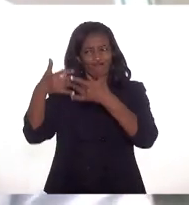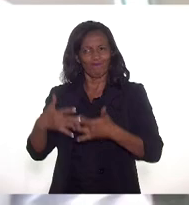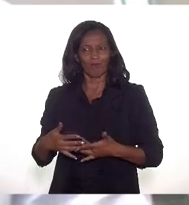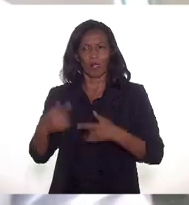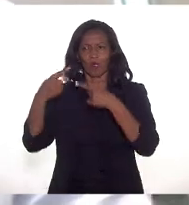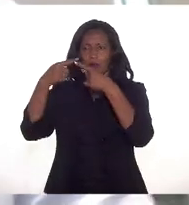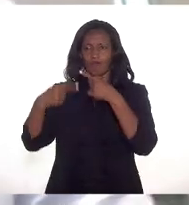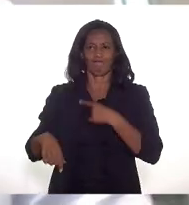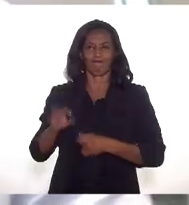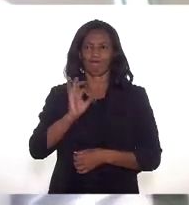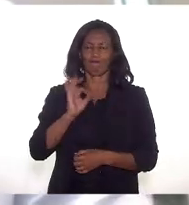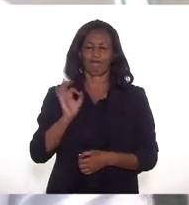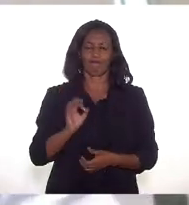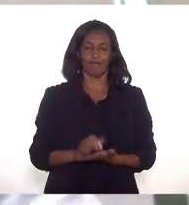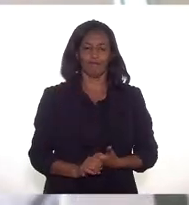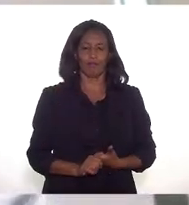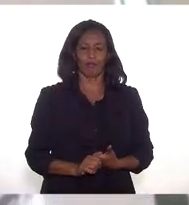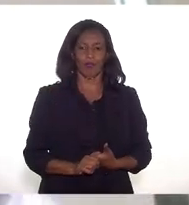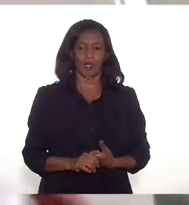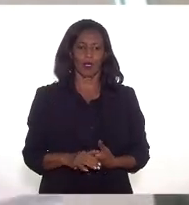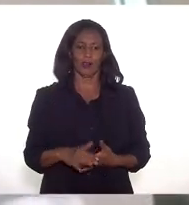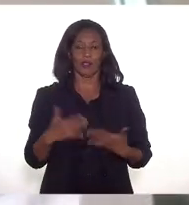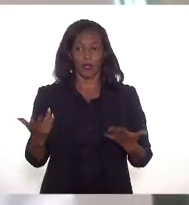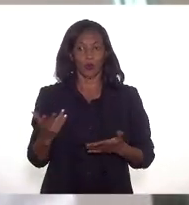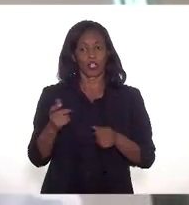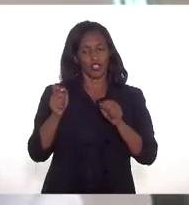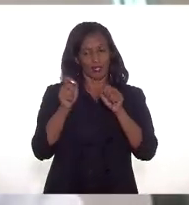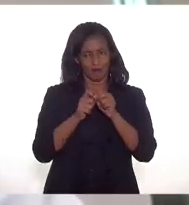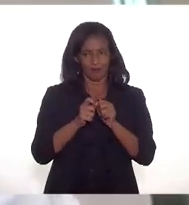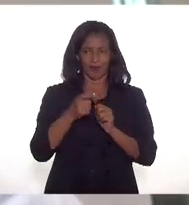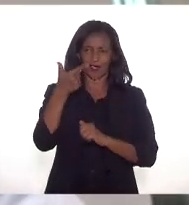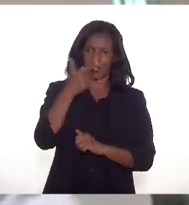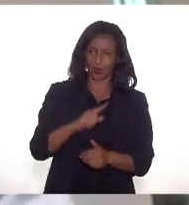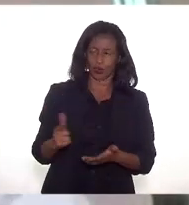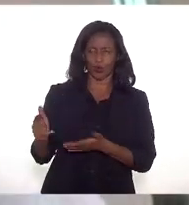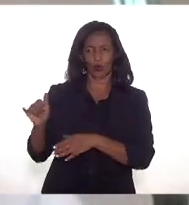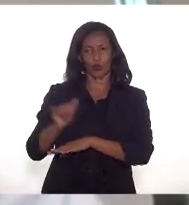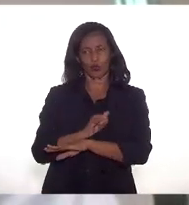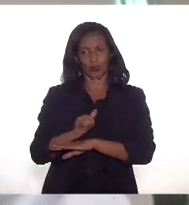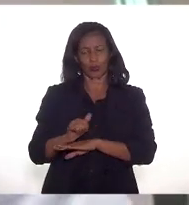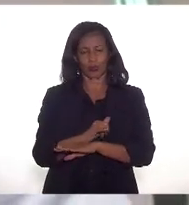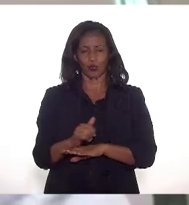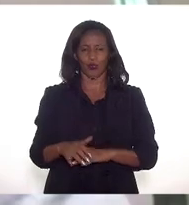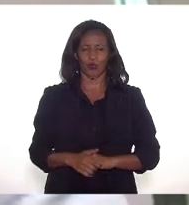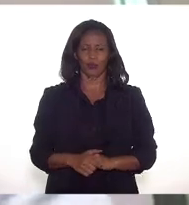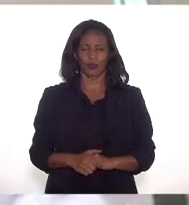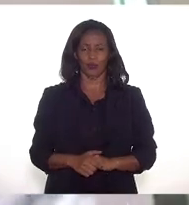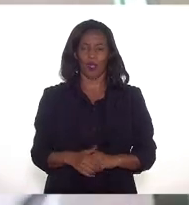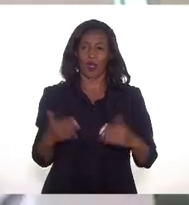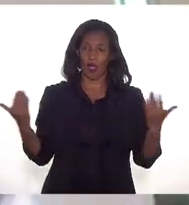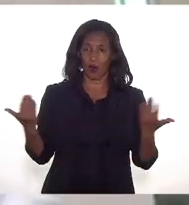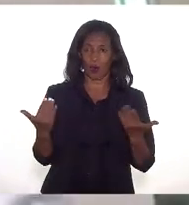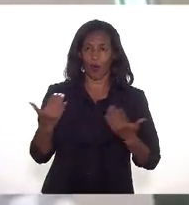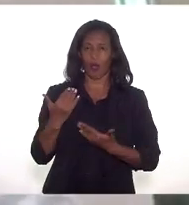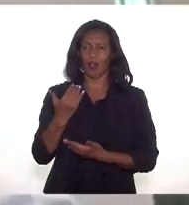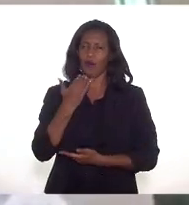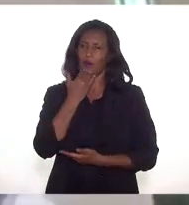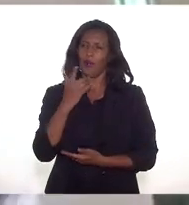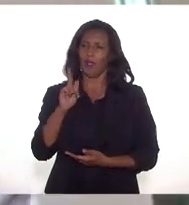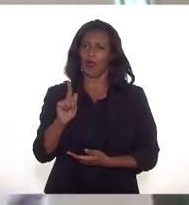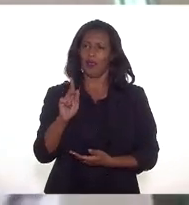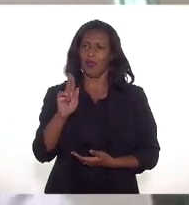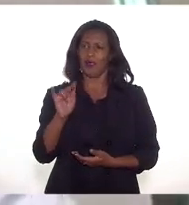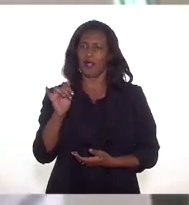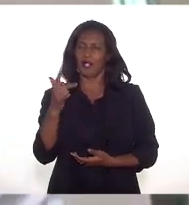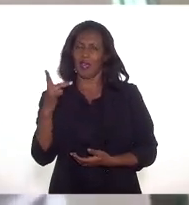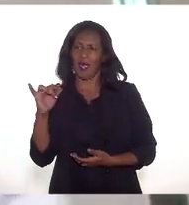iria funcionar. Então, assim, a gente está redesenhando isso. Agora foi uma determinação do Guilherme, a gente redesenha isso.